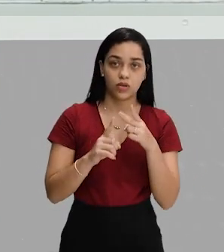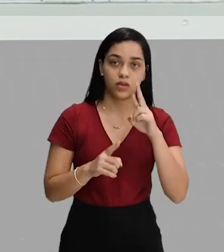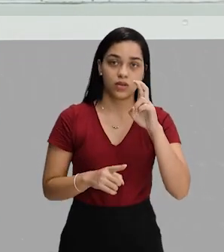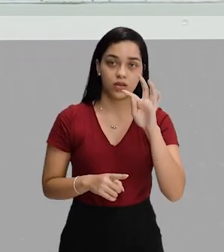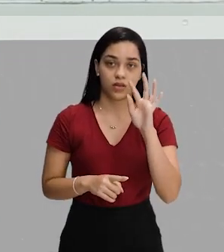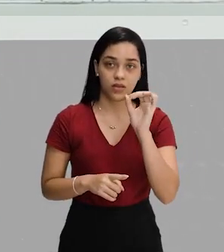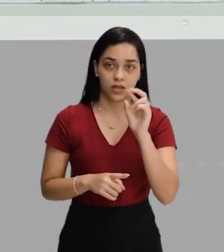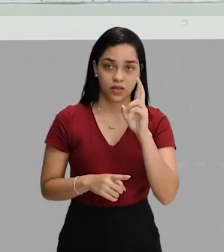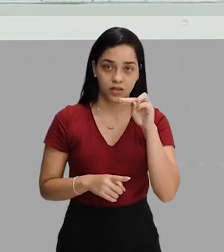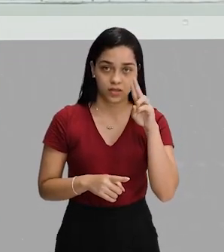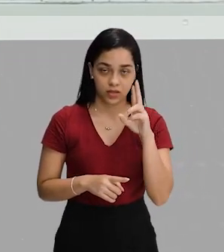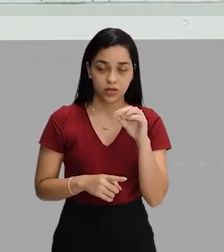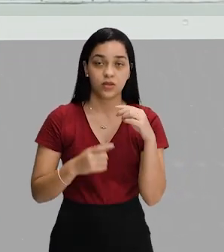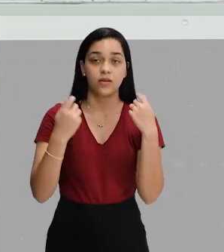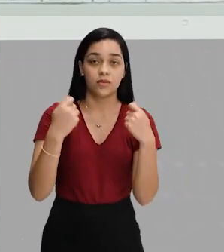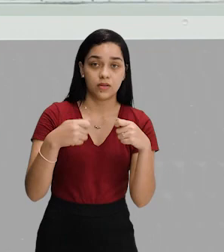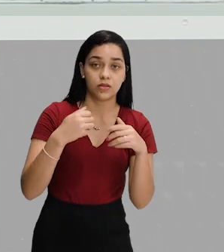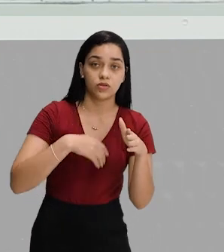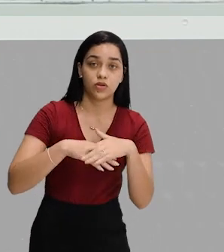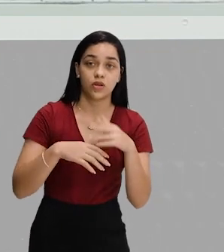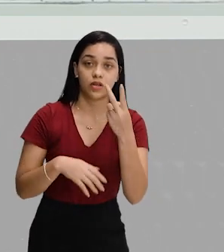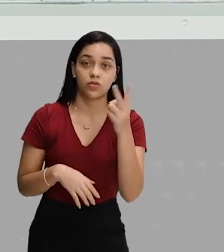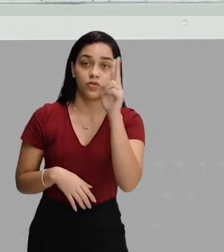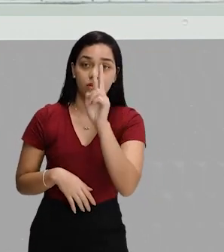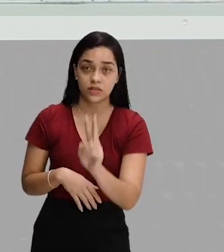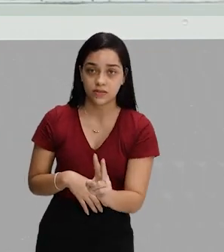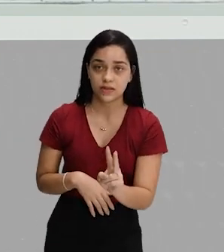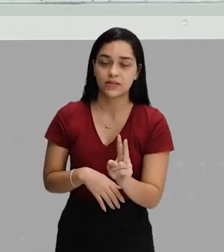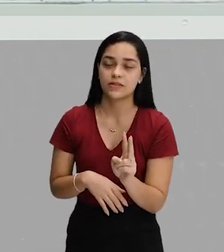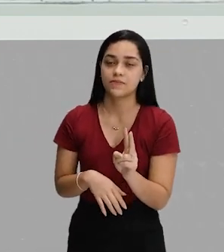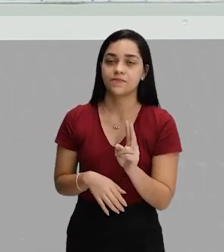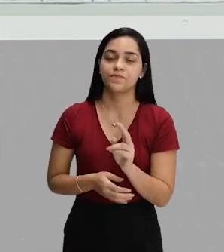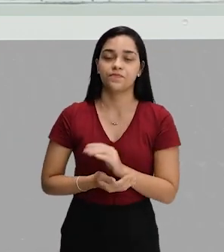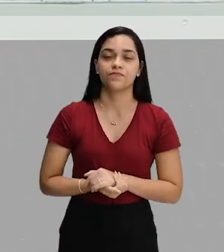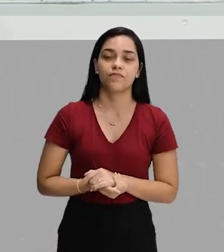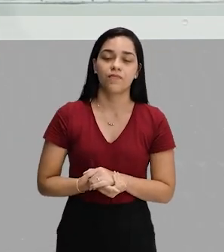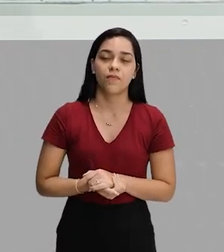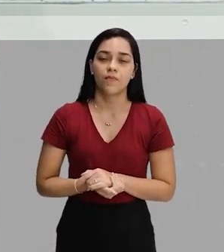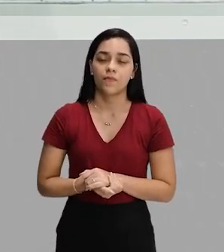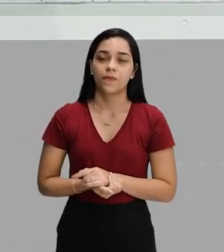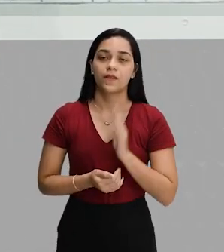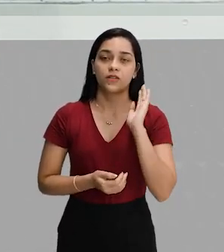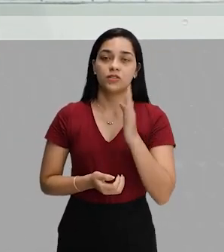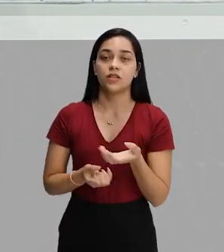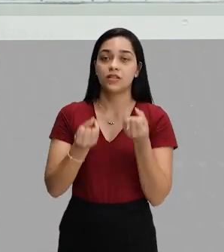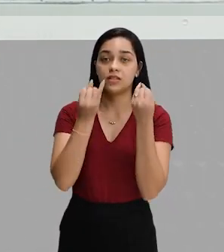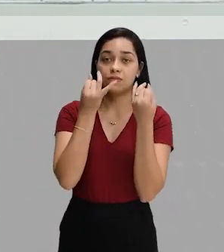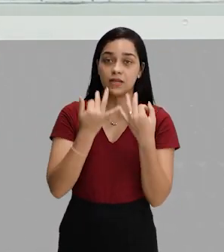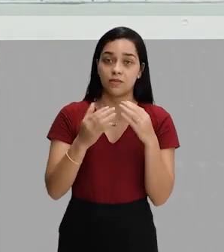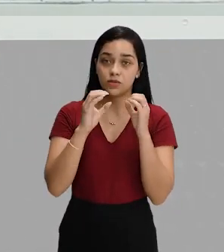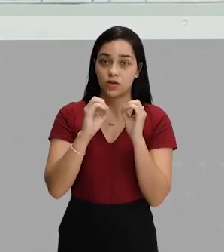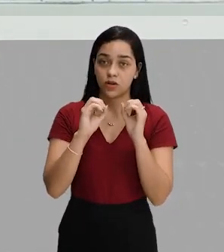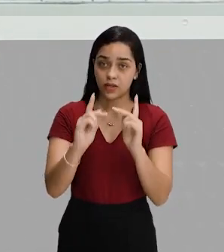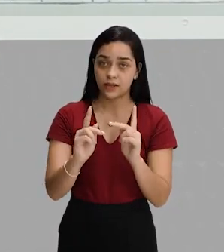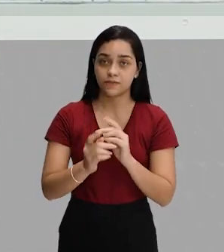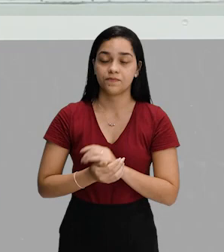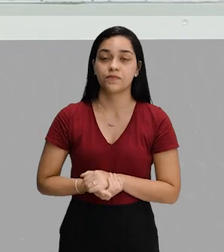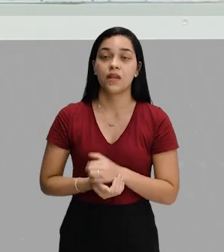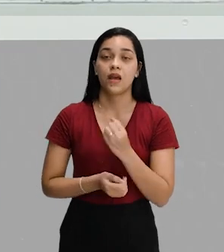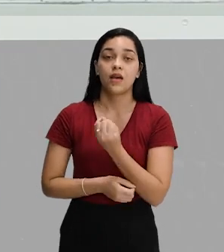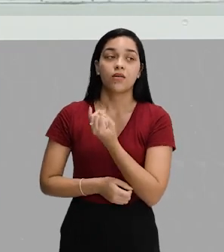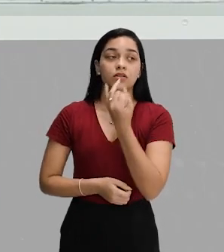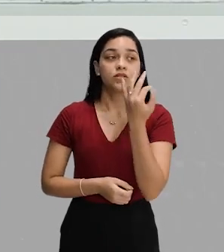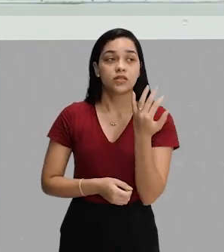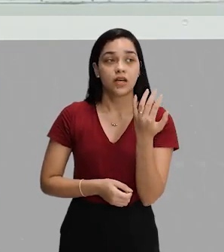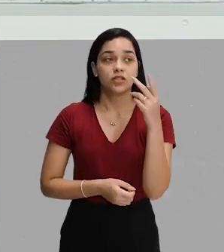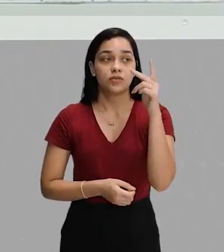é, cada clube deverá jogar duas vezes com o outro. Basicamente o que a gente acabou de falar. Show! A quantidade